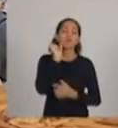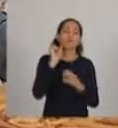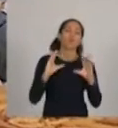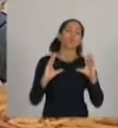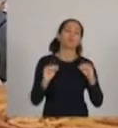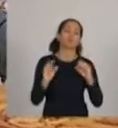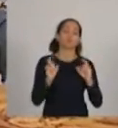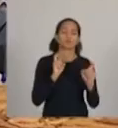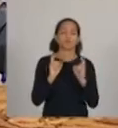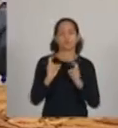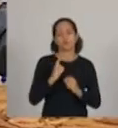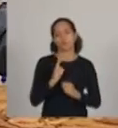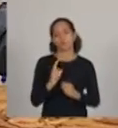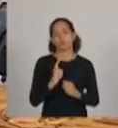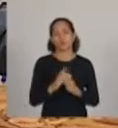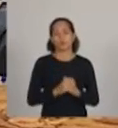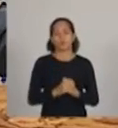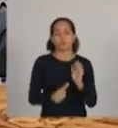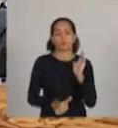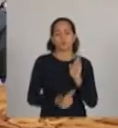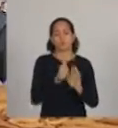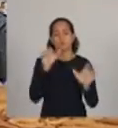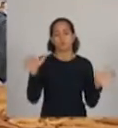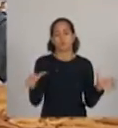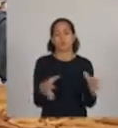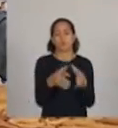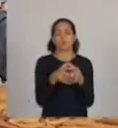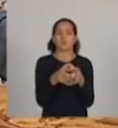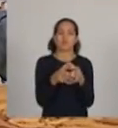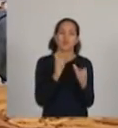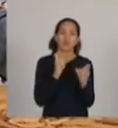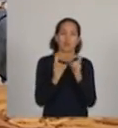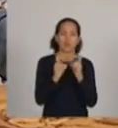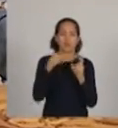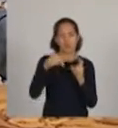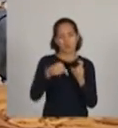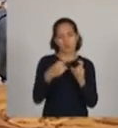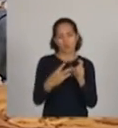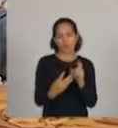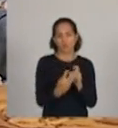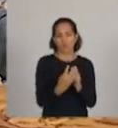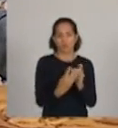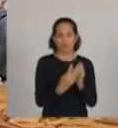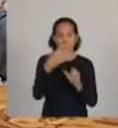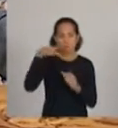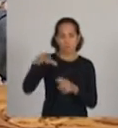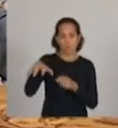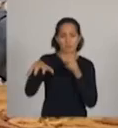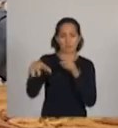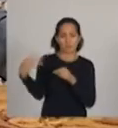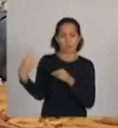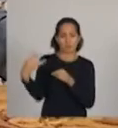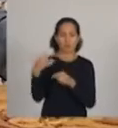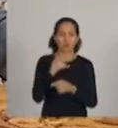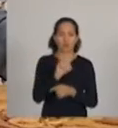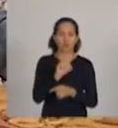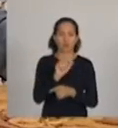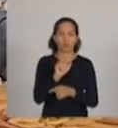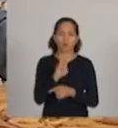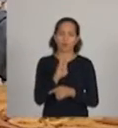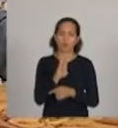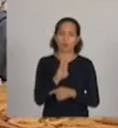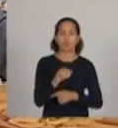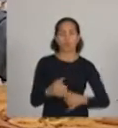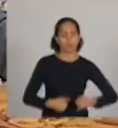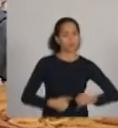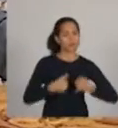uma reunião, primeira reunião da comissão do terceiro setor da OAB. Eu fiquei muito satisfeito